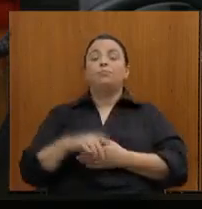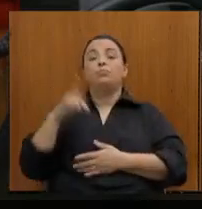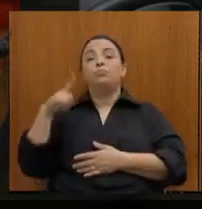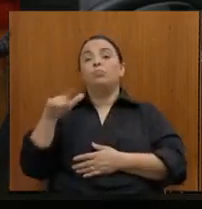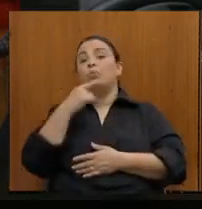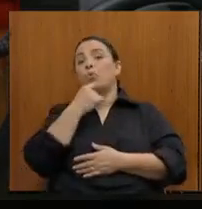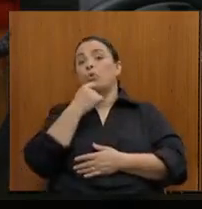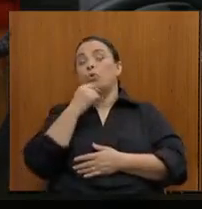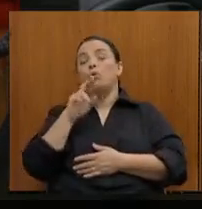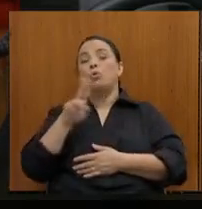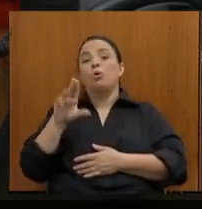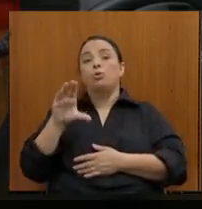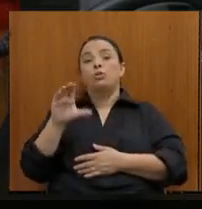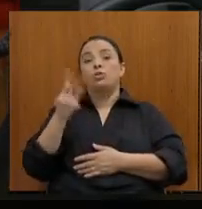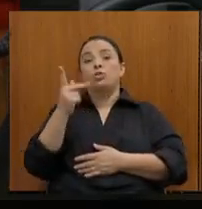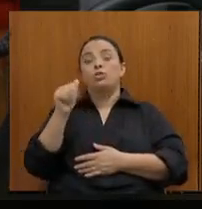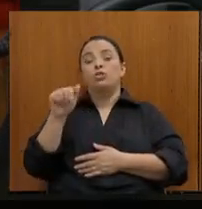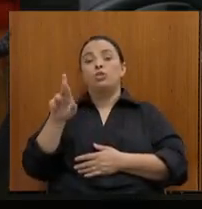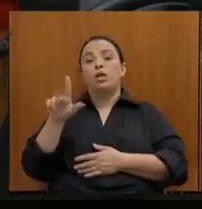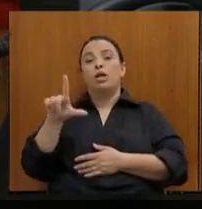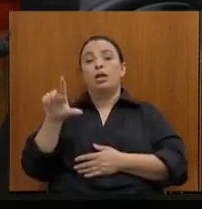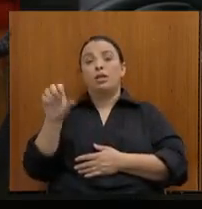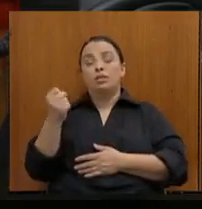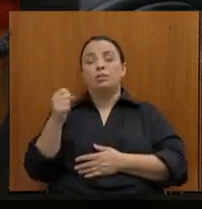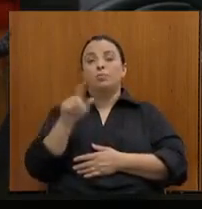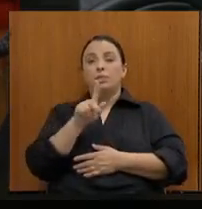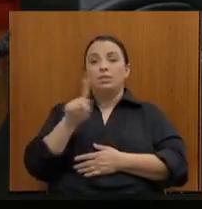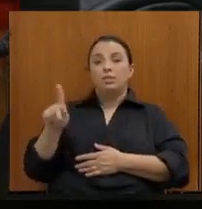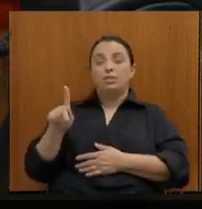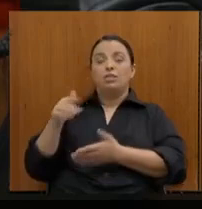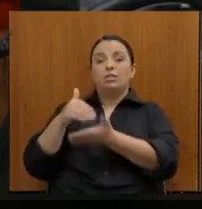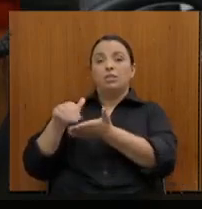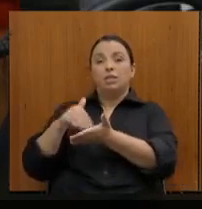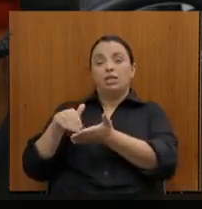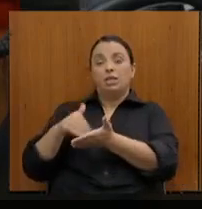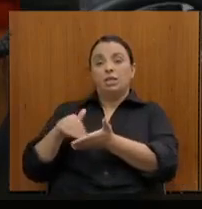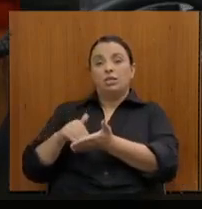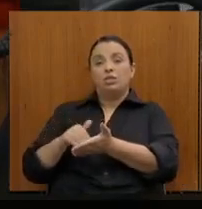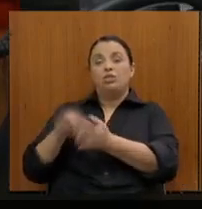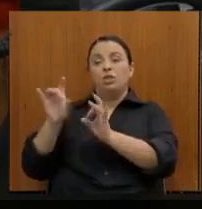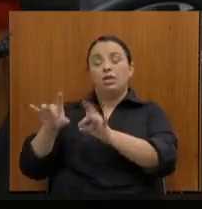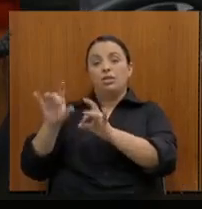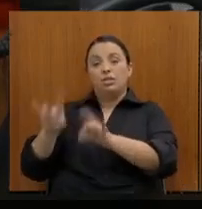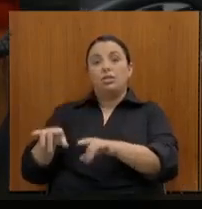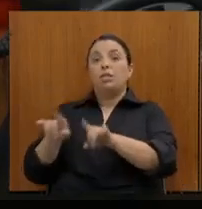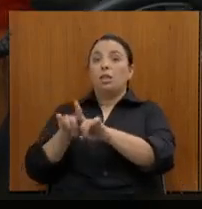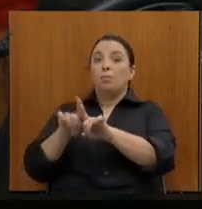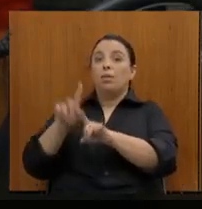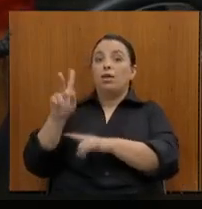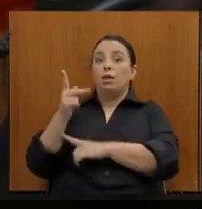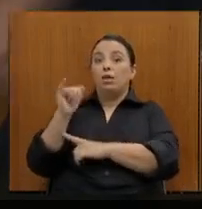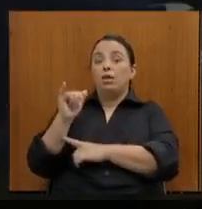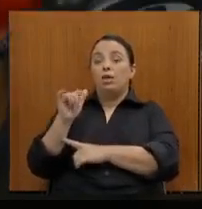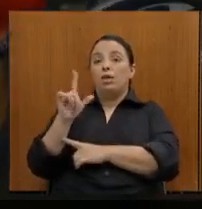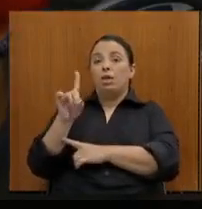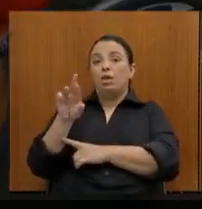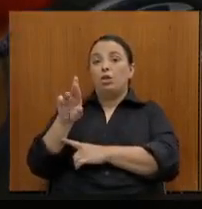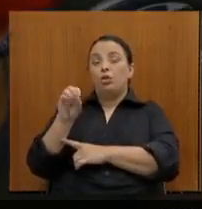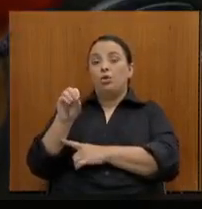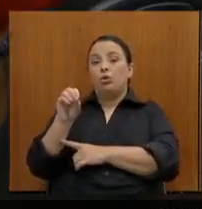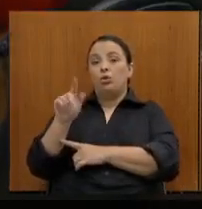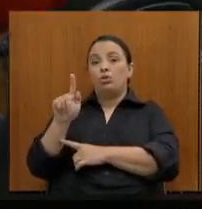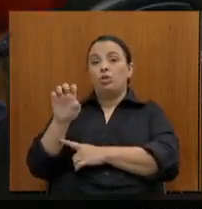Presidente Associação Brasileira de energia de resíduos hidrogênio o presidente da Câmara